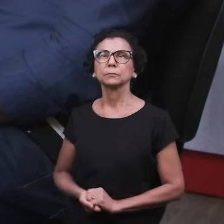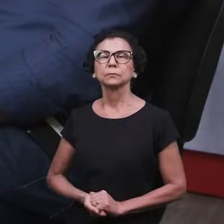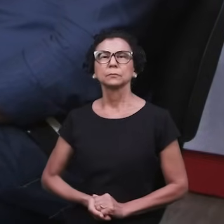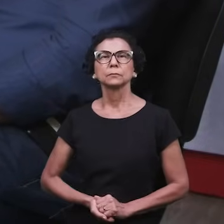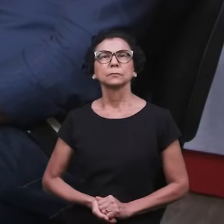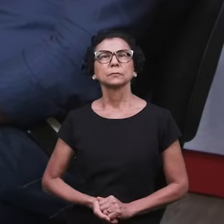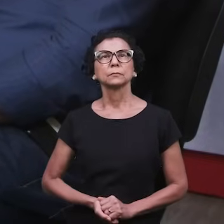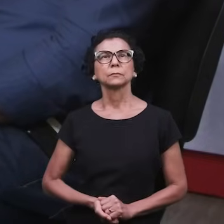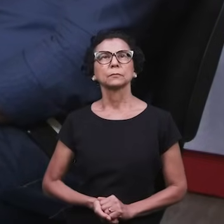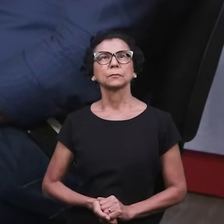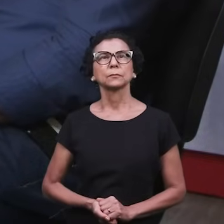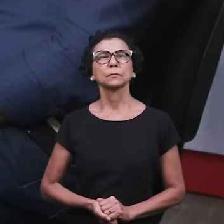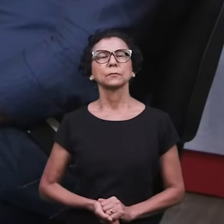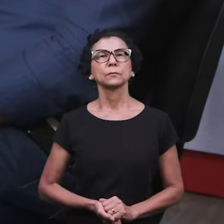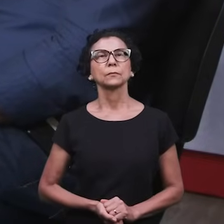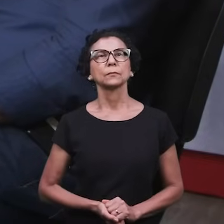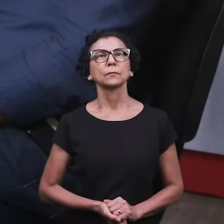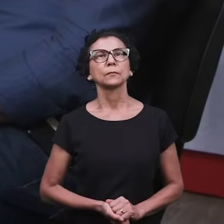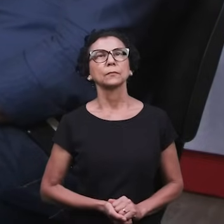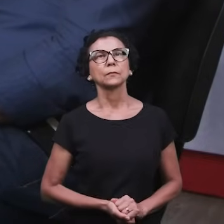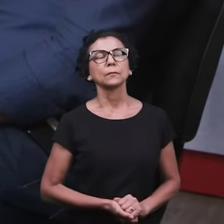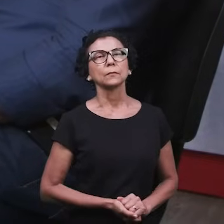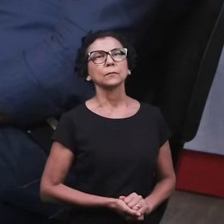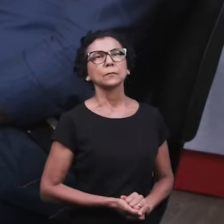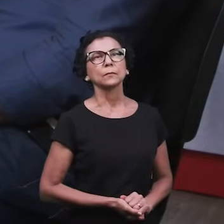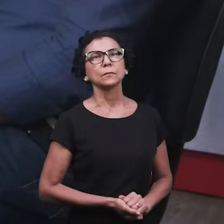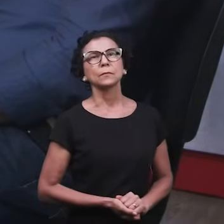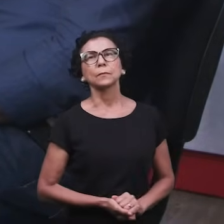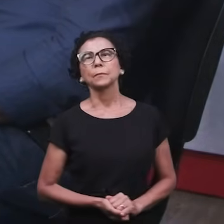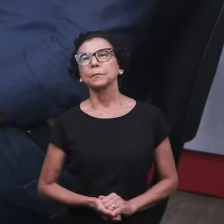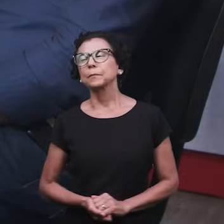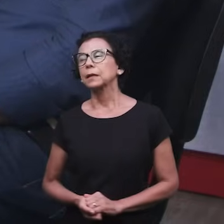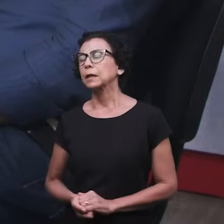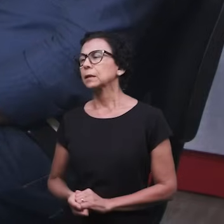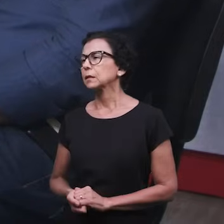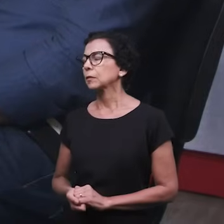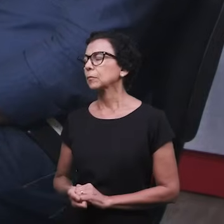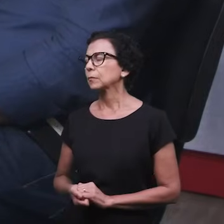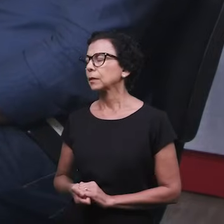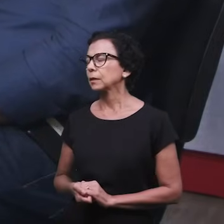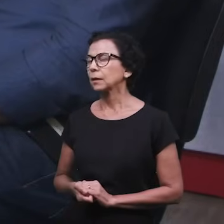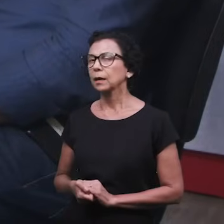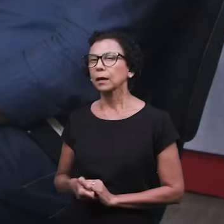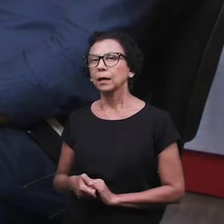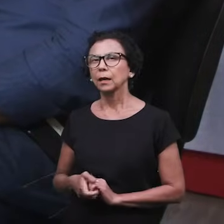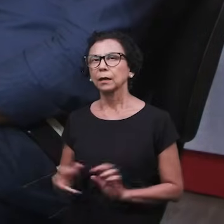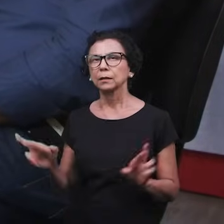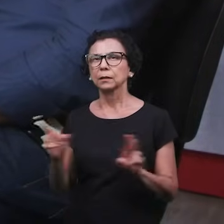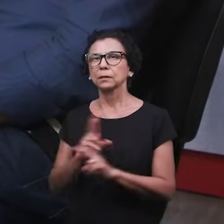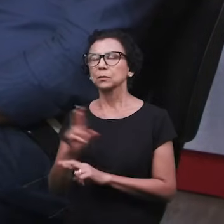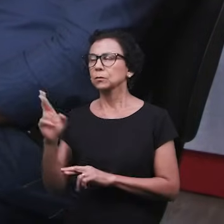Nós falamos aqui que o senhor falou até da profissão do senhor. Eu acho que tem muitos irmãos